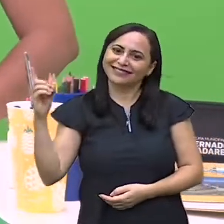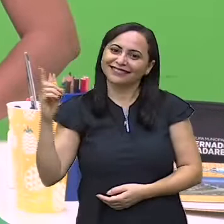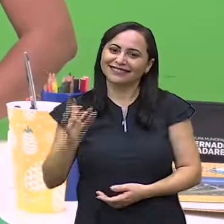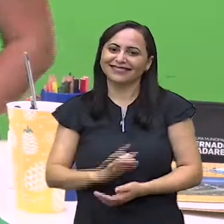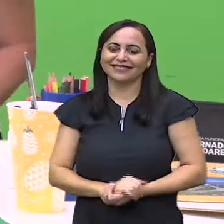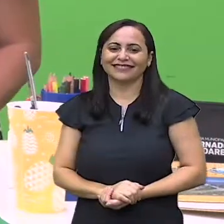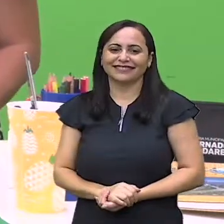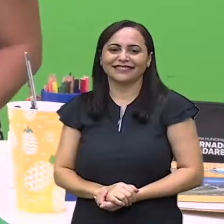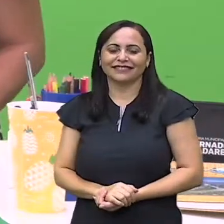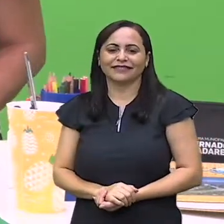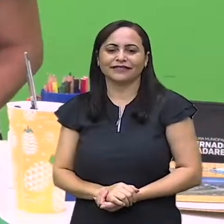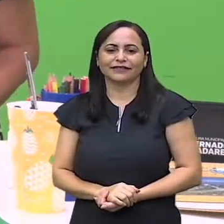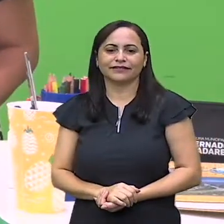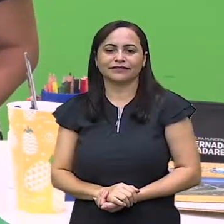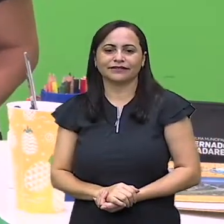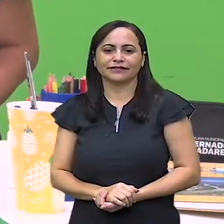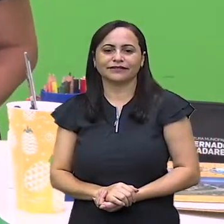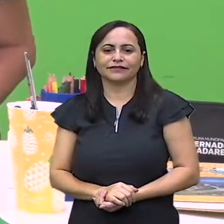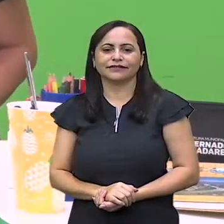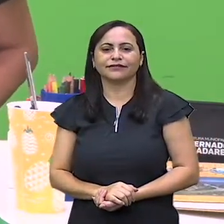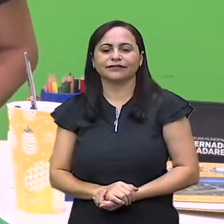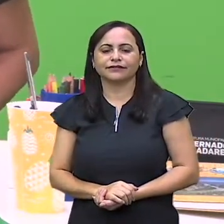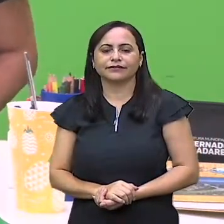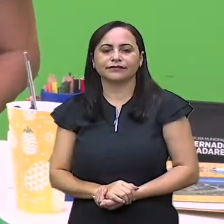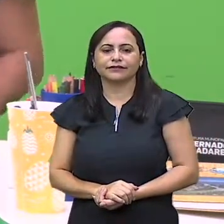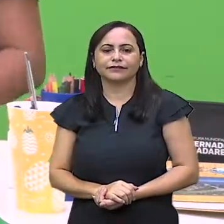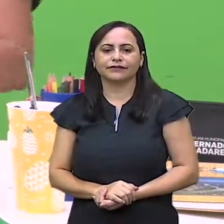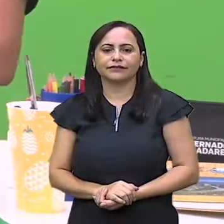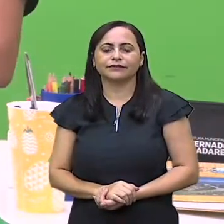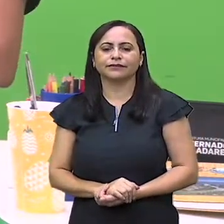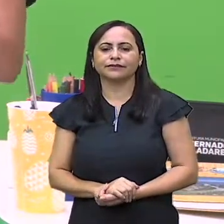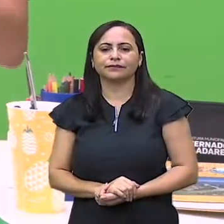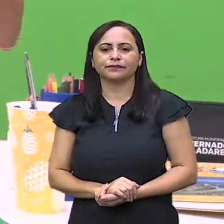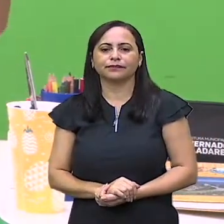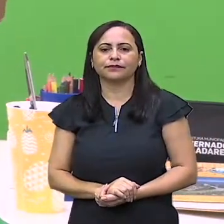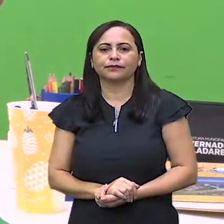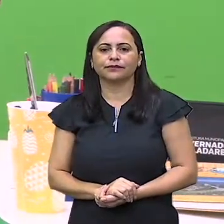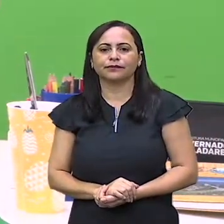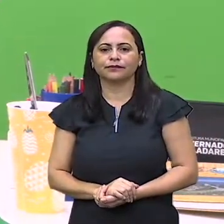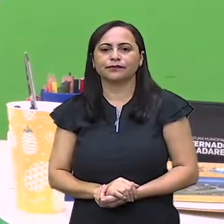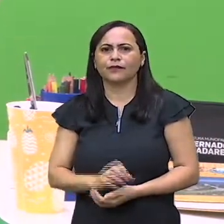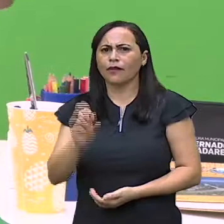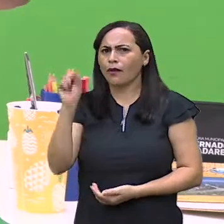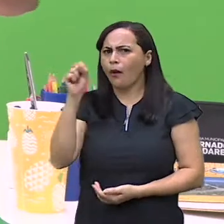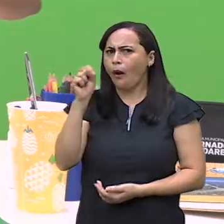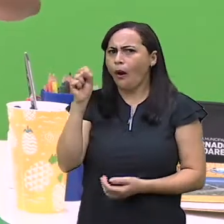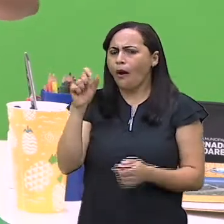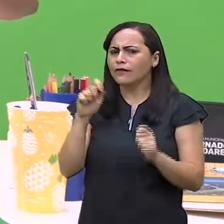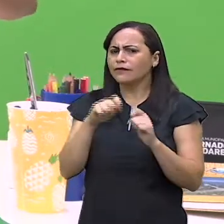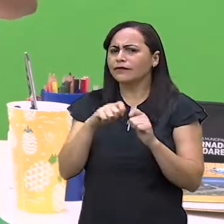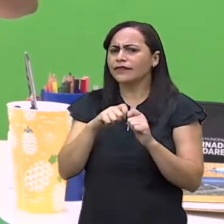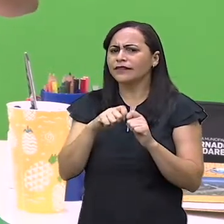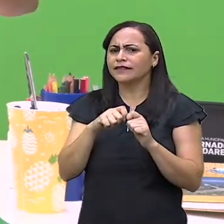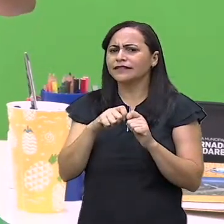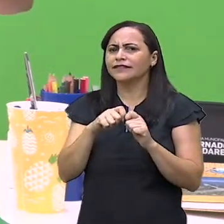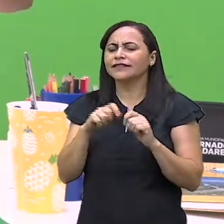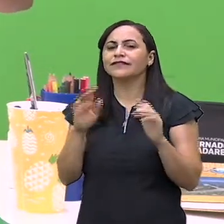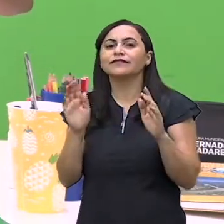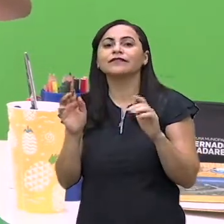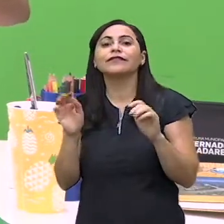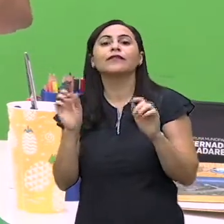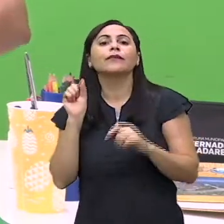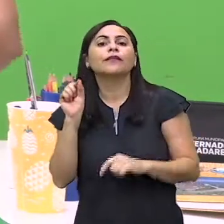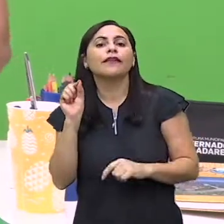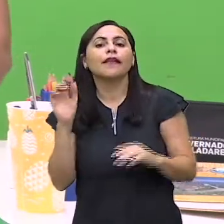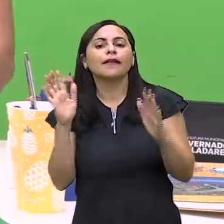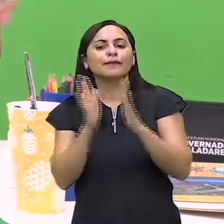Legal, não é? Vamos aqui, lá. Ó. Isso. Deixa eu ver. 8 vezes? Bater palmas.